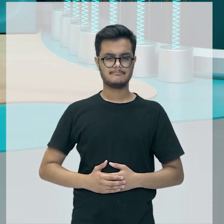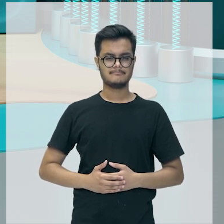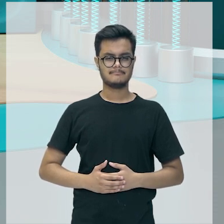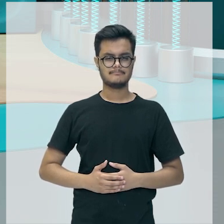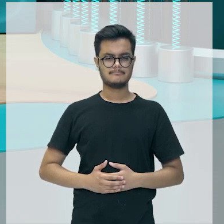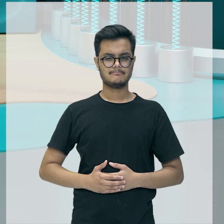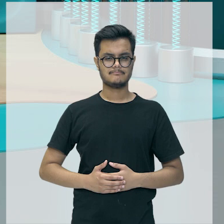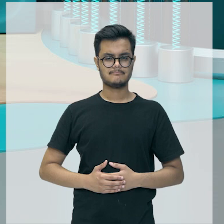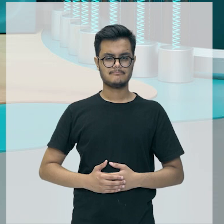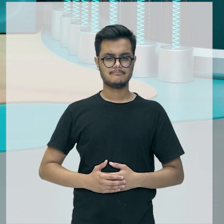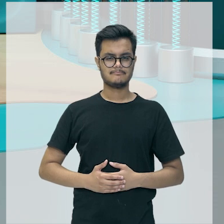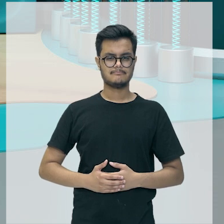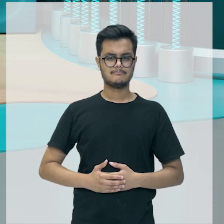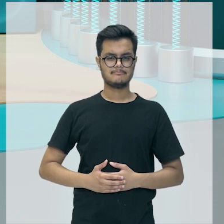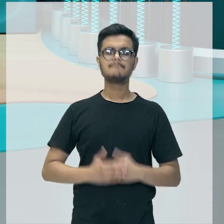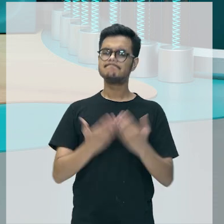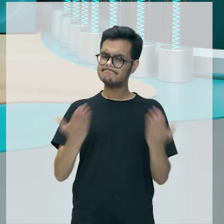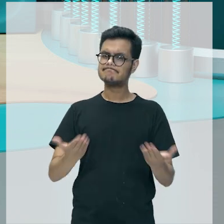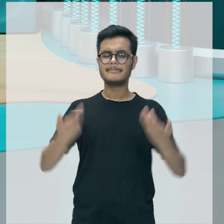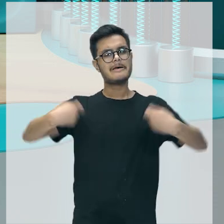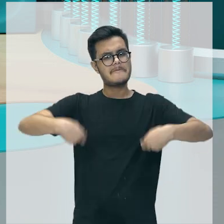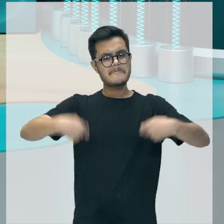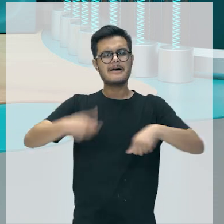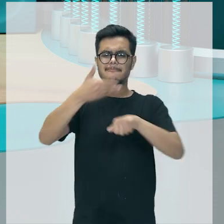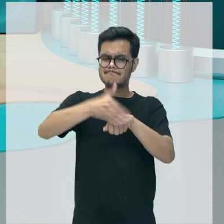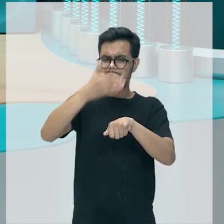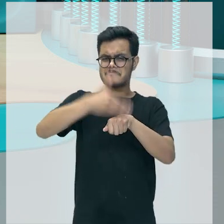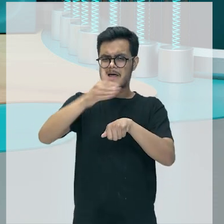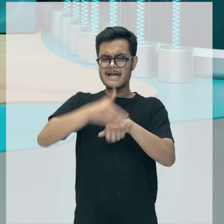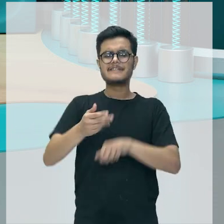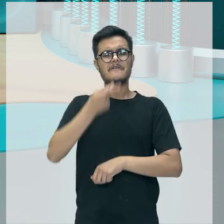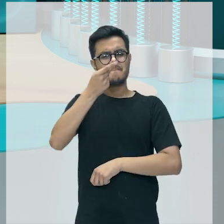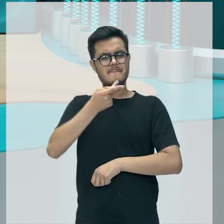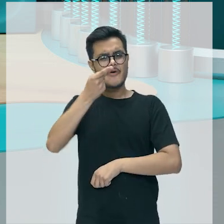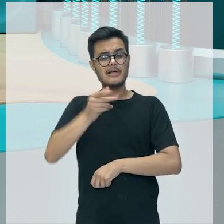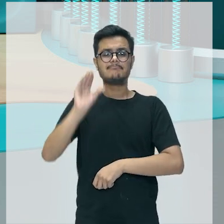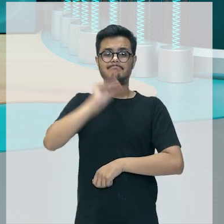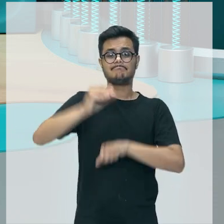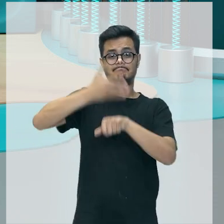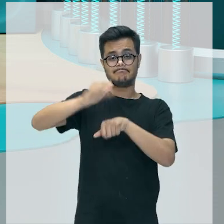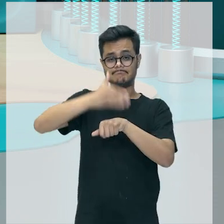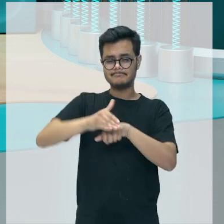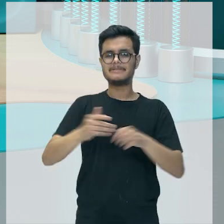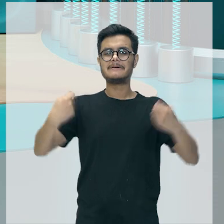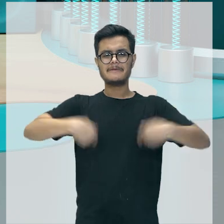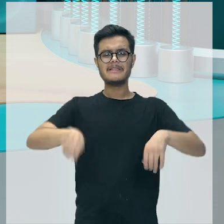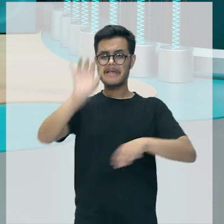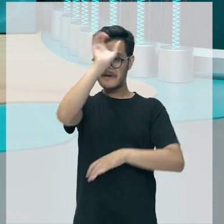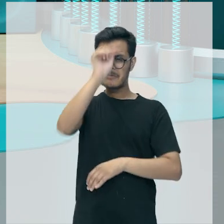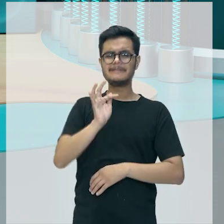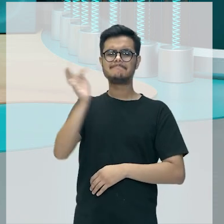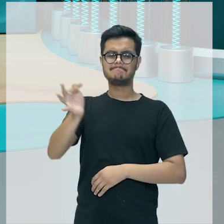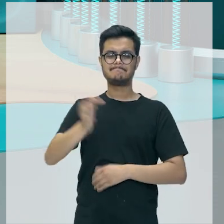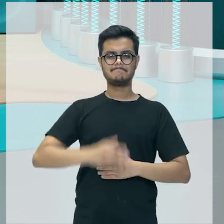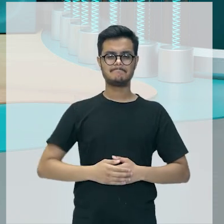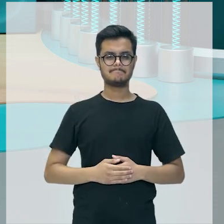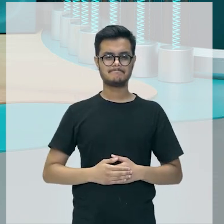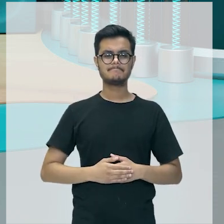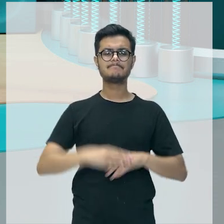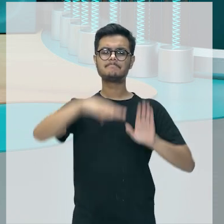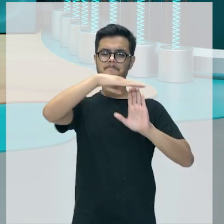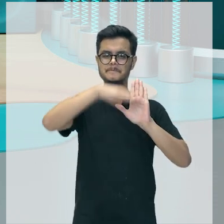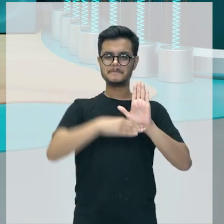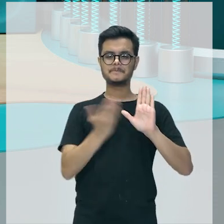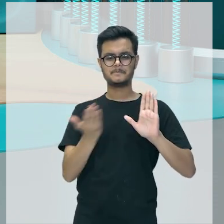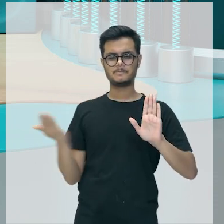ali na escrita, tá bom? Mas isso aí é questão mais de pronúncia, que nós vamos aprender ainda, ok? Então, lack, lacked,